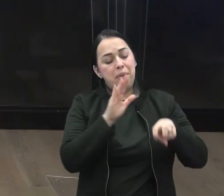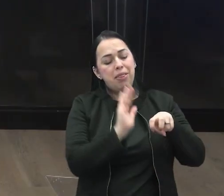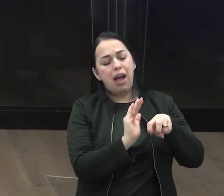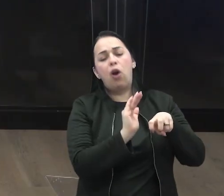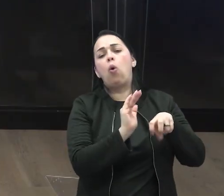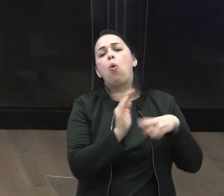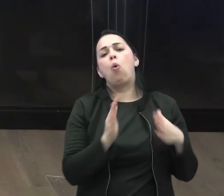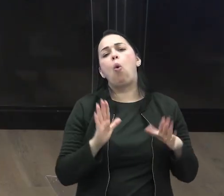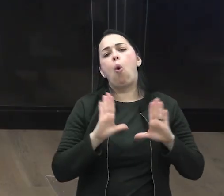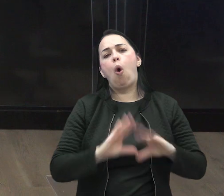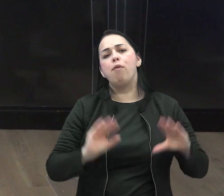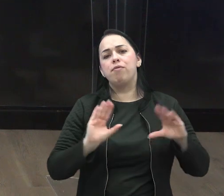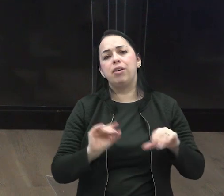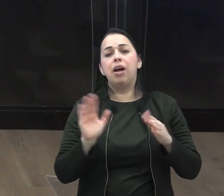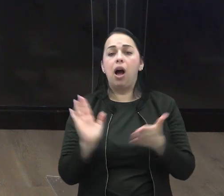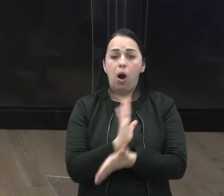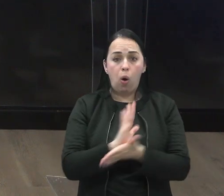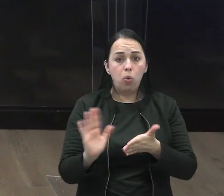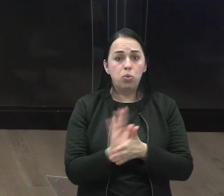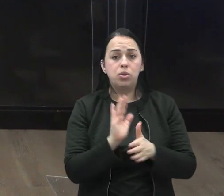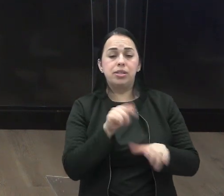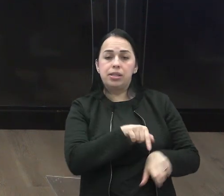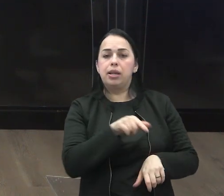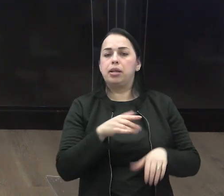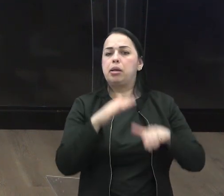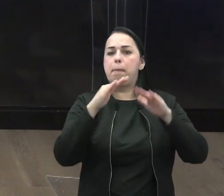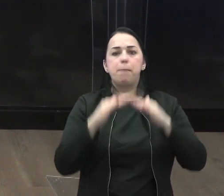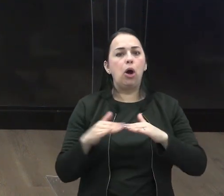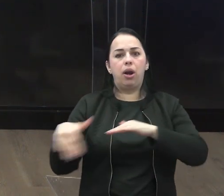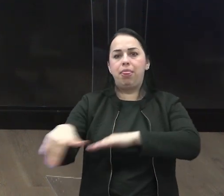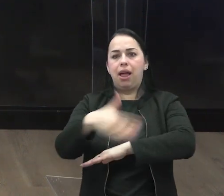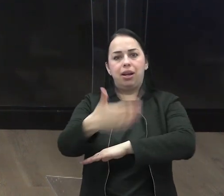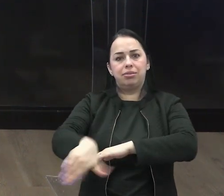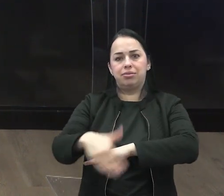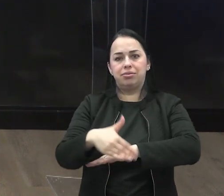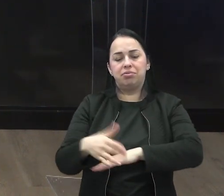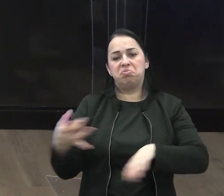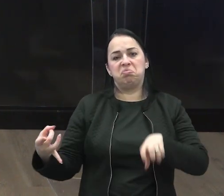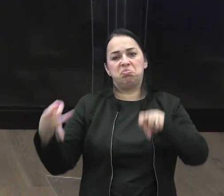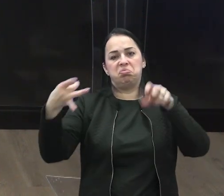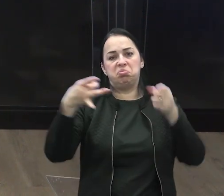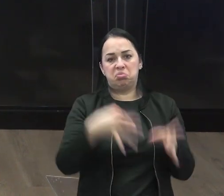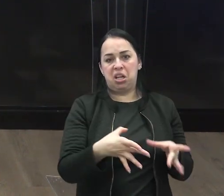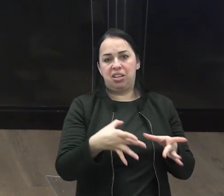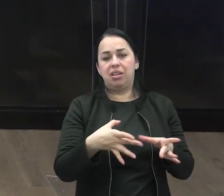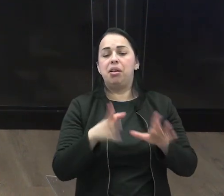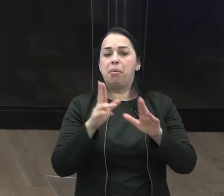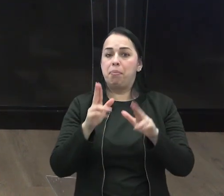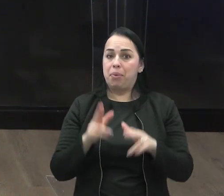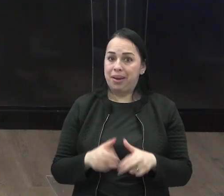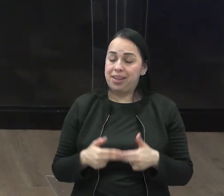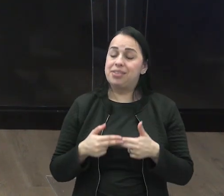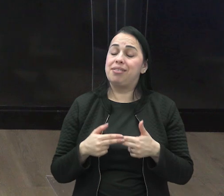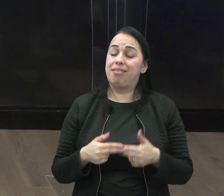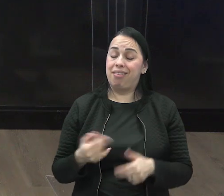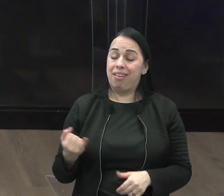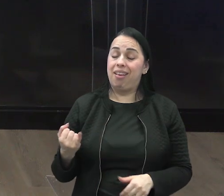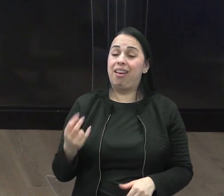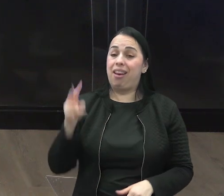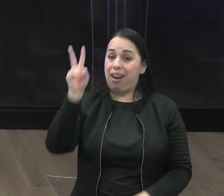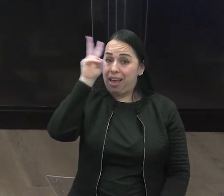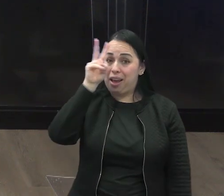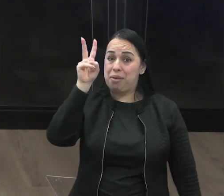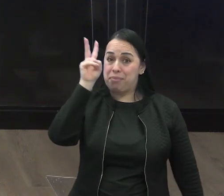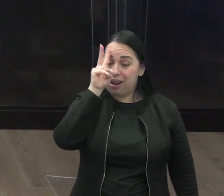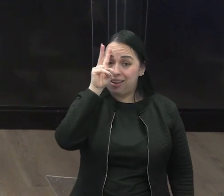Tá aí, um mínimo de conforto para esses bichinhos, né? Muitos desses animais que vivem nas ruas foram abandonados. Por isso, é